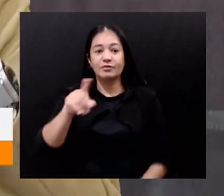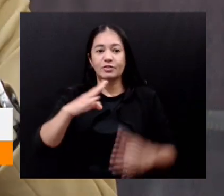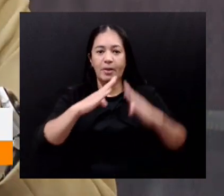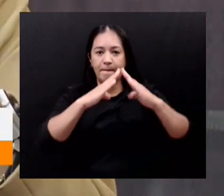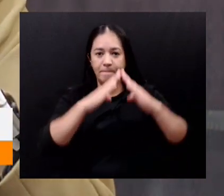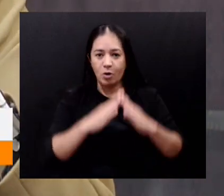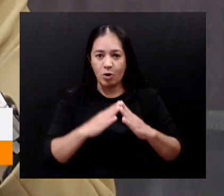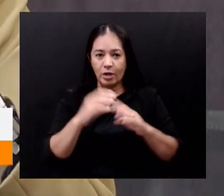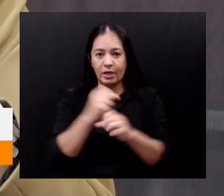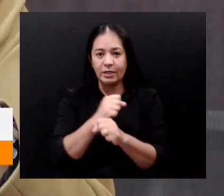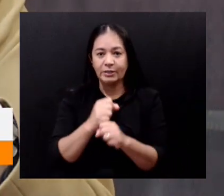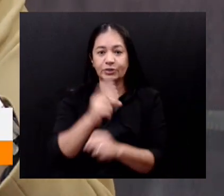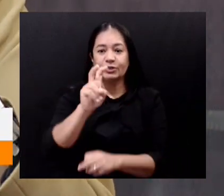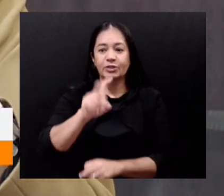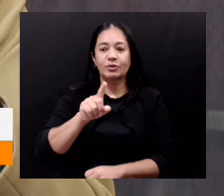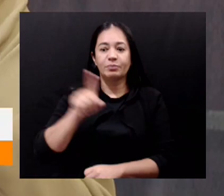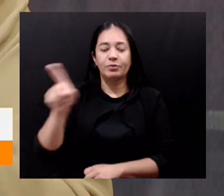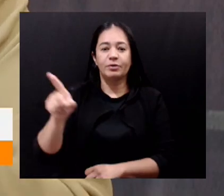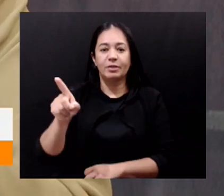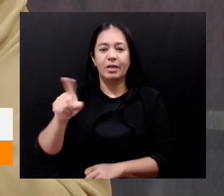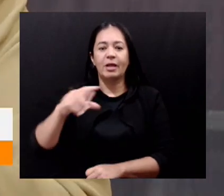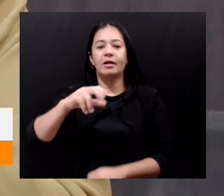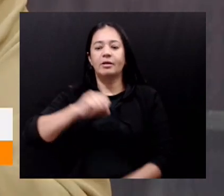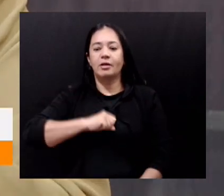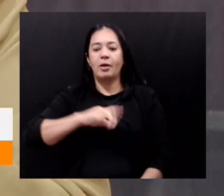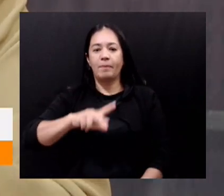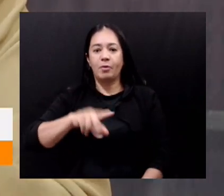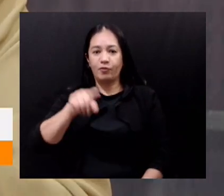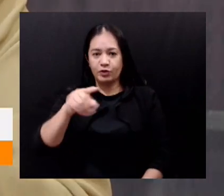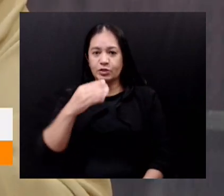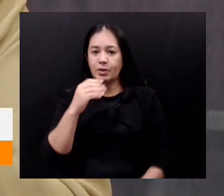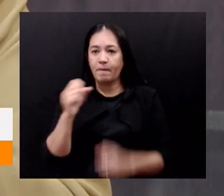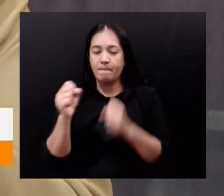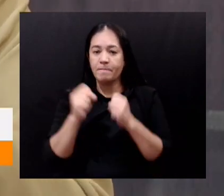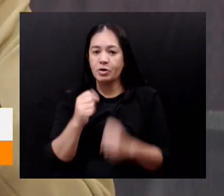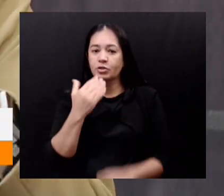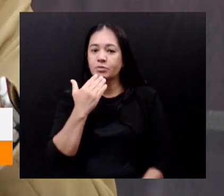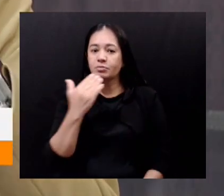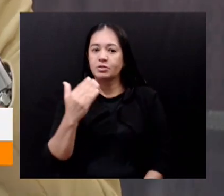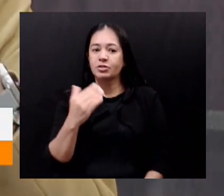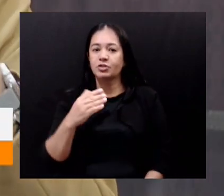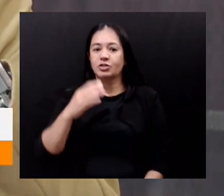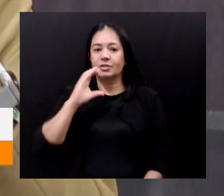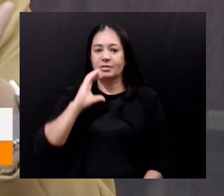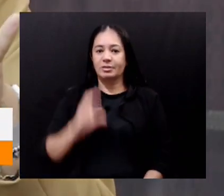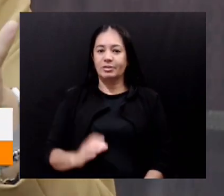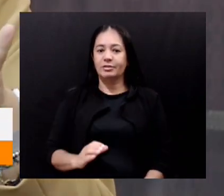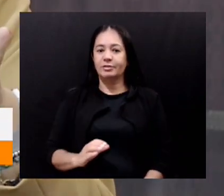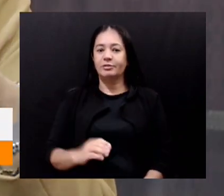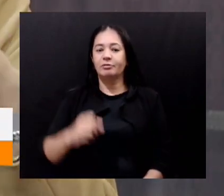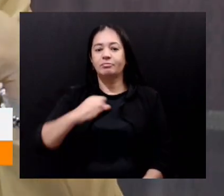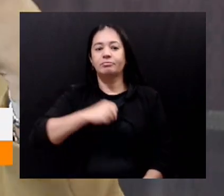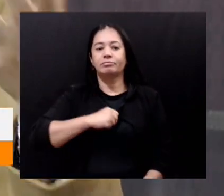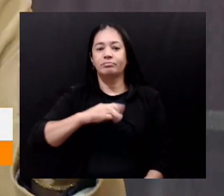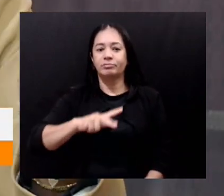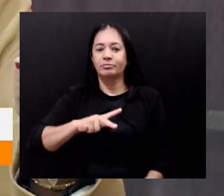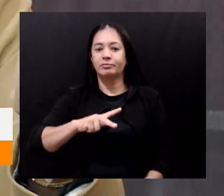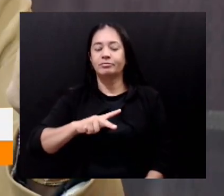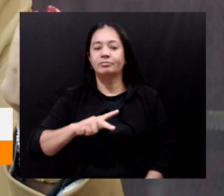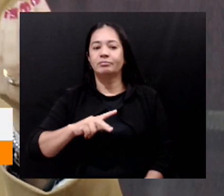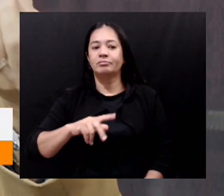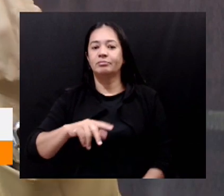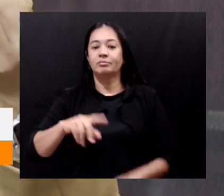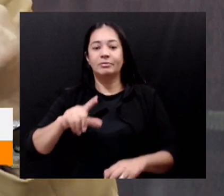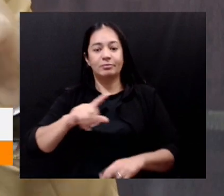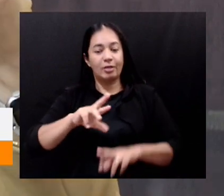aí sim você pode solicitar a nacionalidade portuguesa. Então, Uhum. existe uma grande diferença e as pessoas têm muito